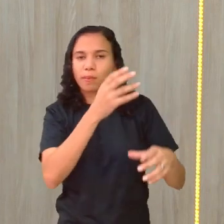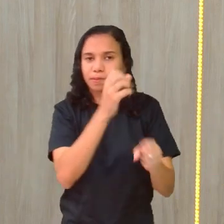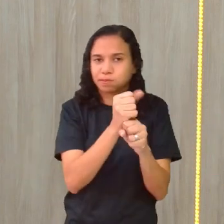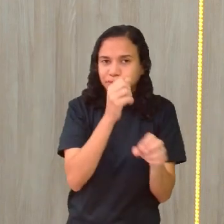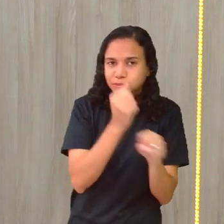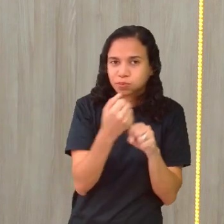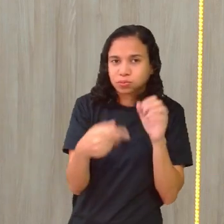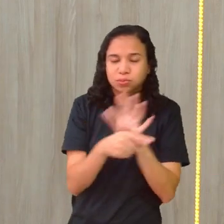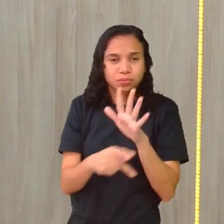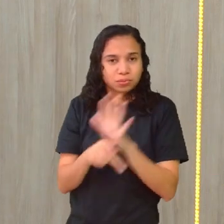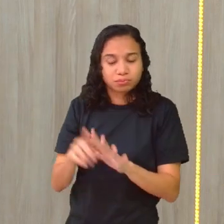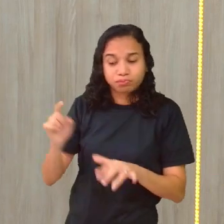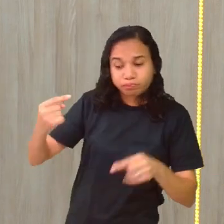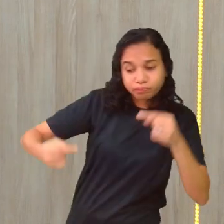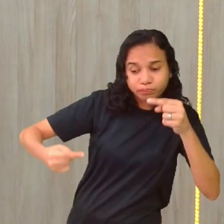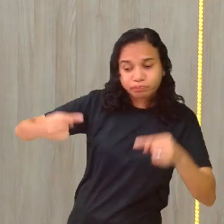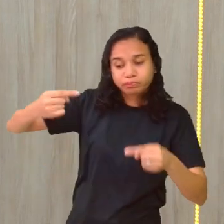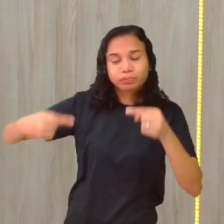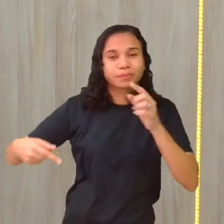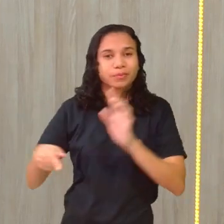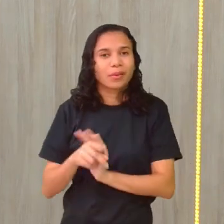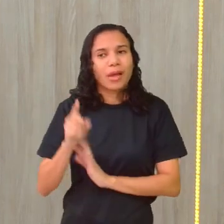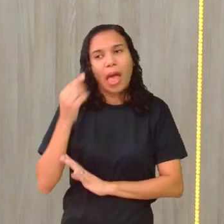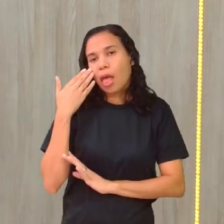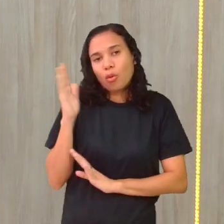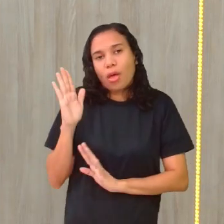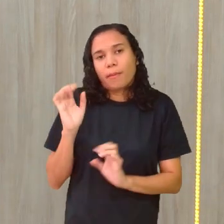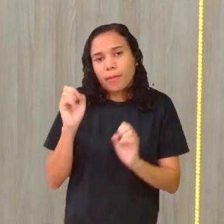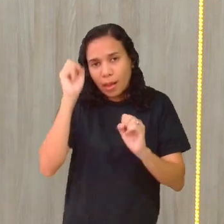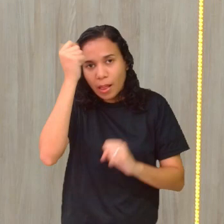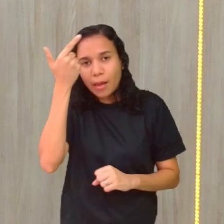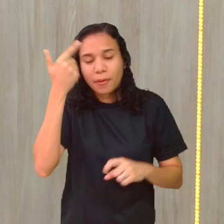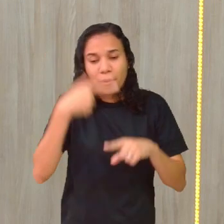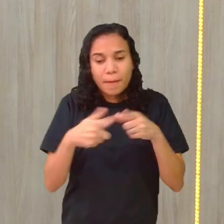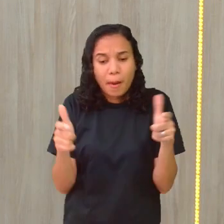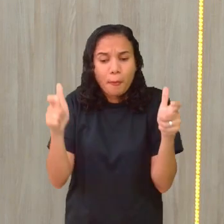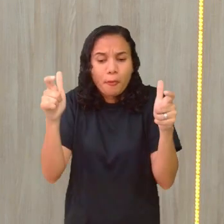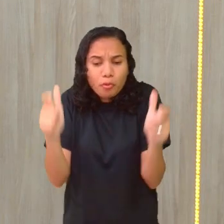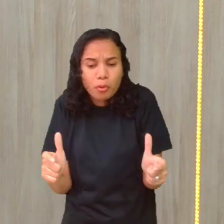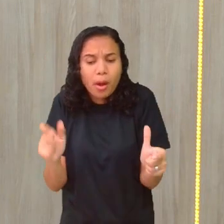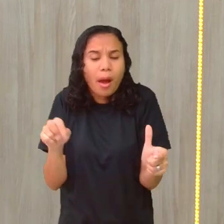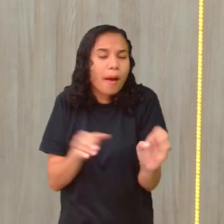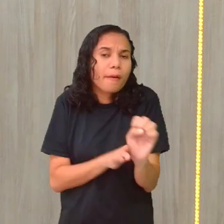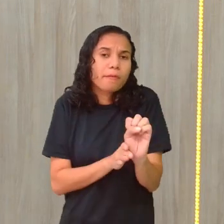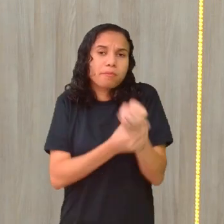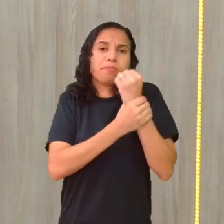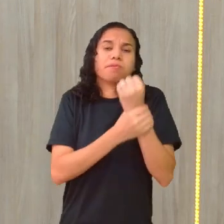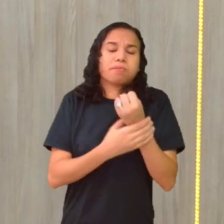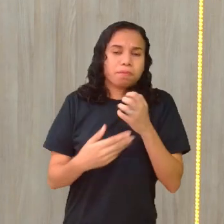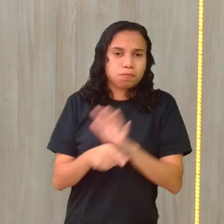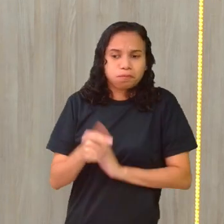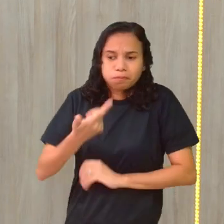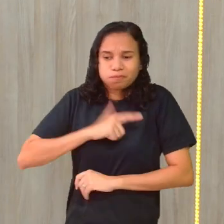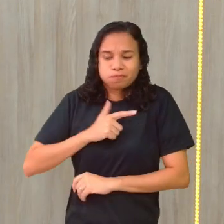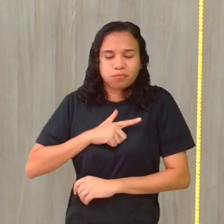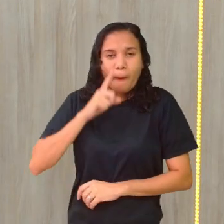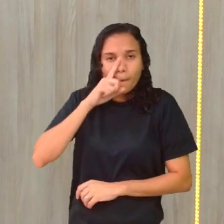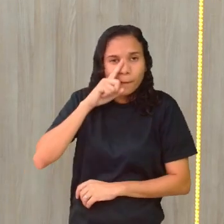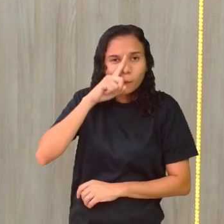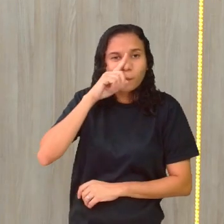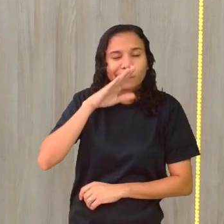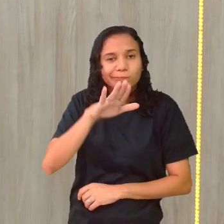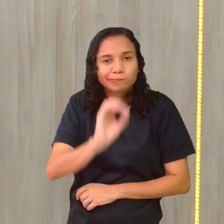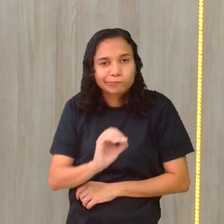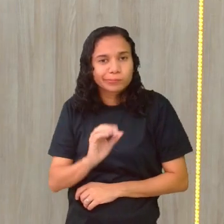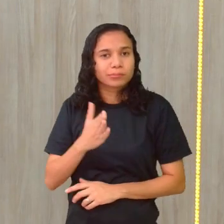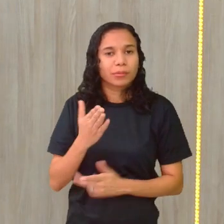a jogada da equipe adversária. Isso é imprevisível. Mas você sabe que todo o ambiente que você vai percorrer, ele vai